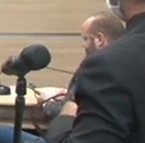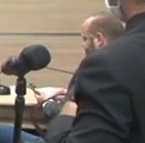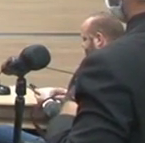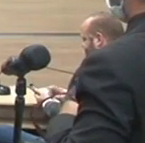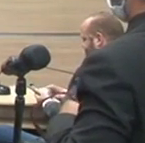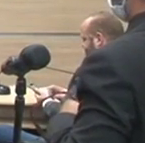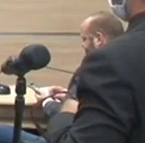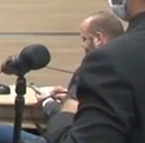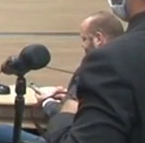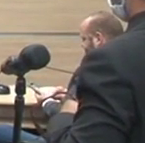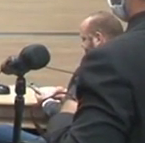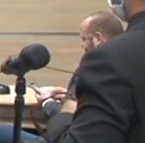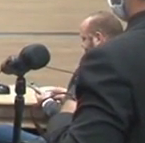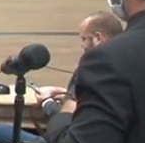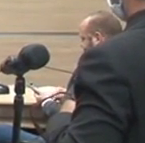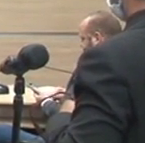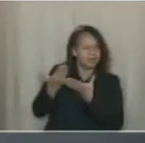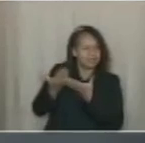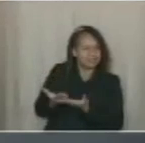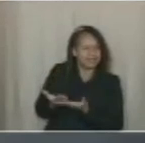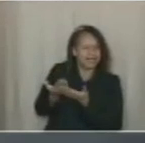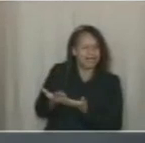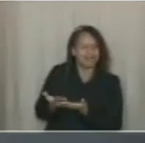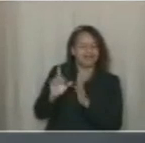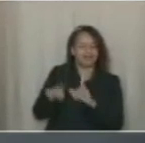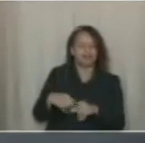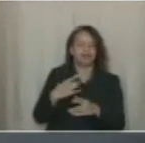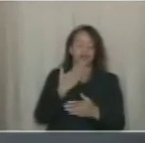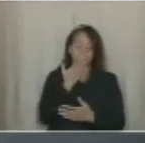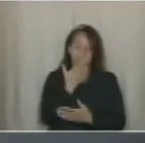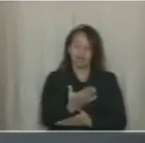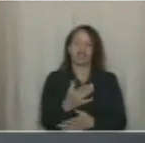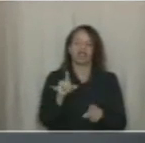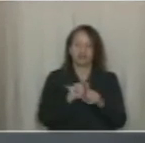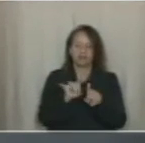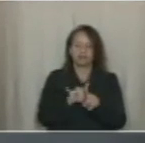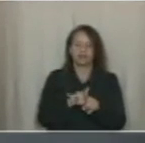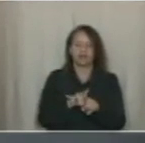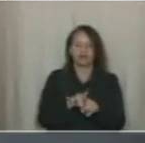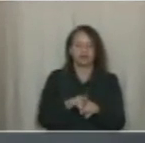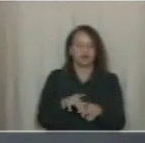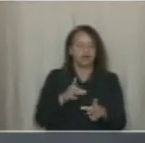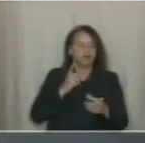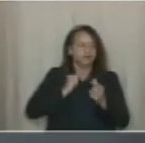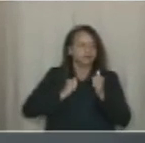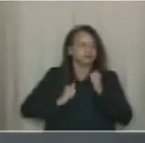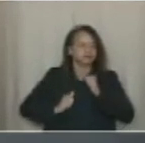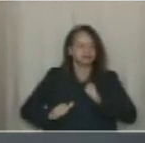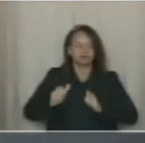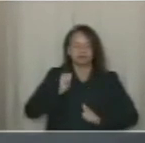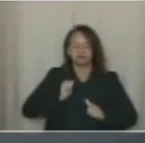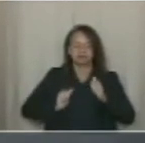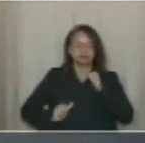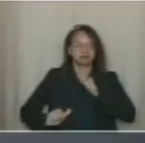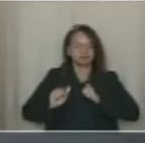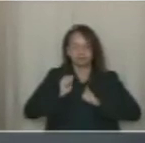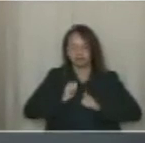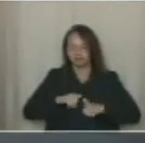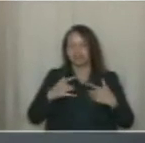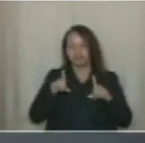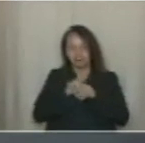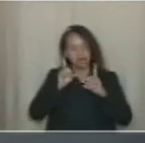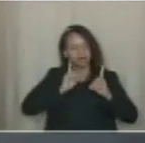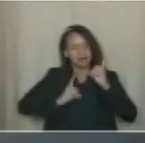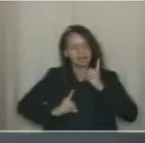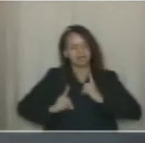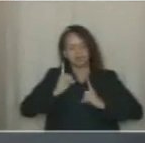sociais e o trabalho no Instituto semear chegam enfrentar uma terrível ansiedade e